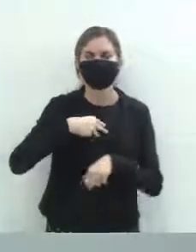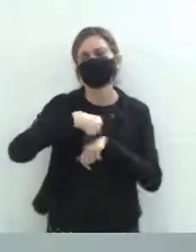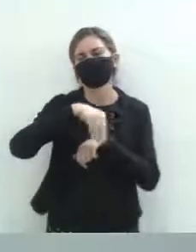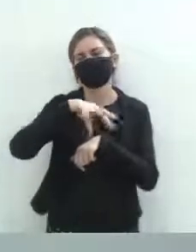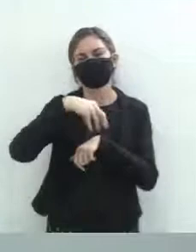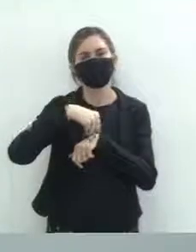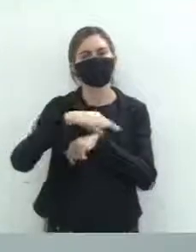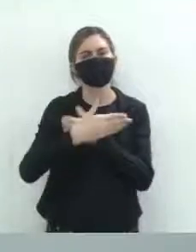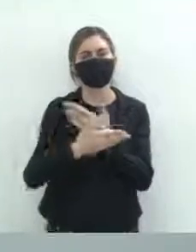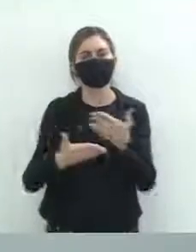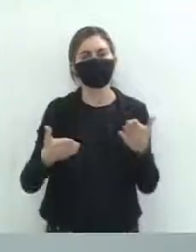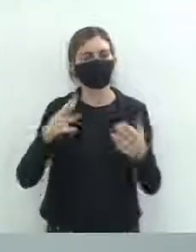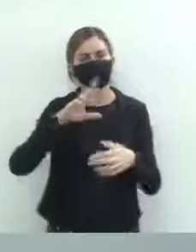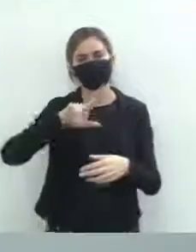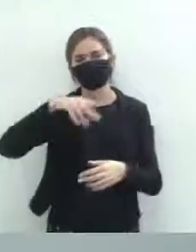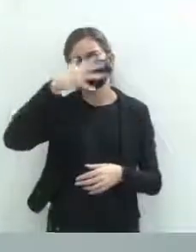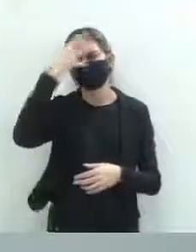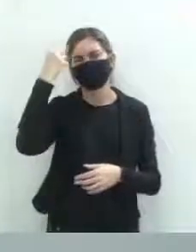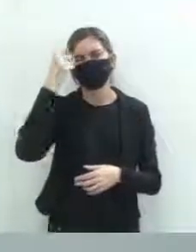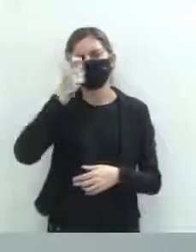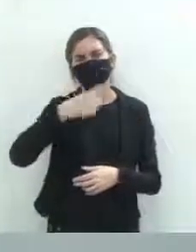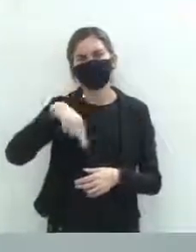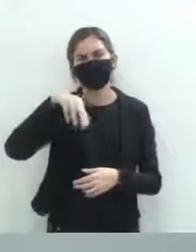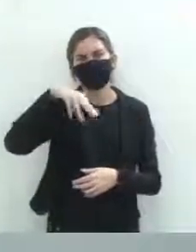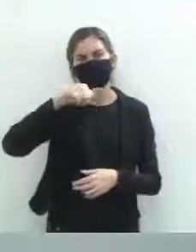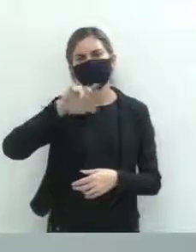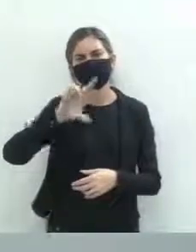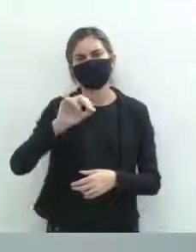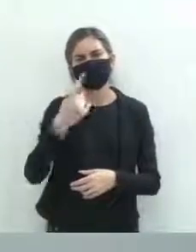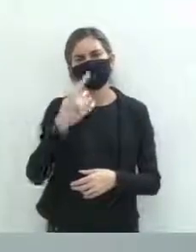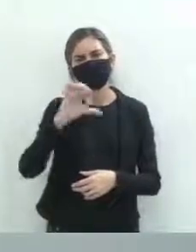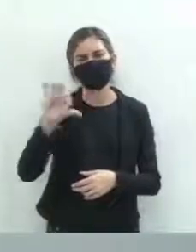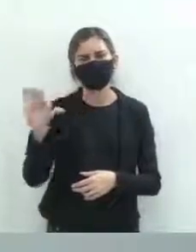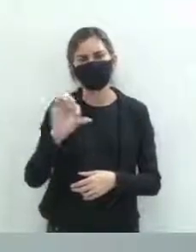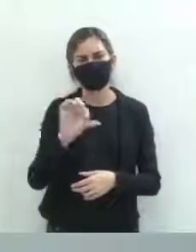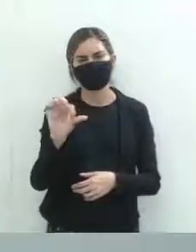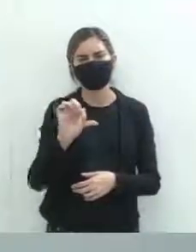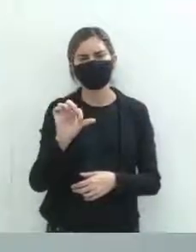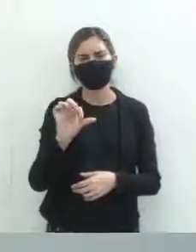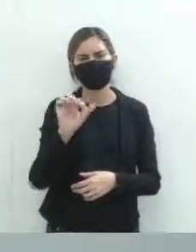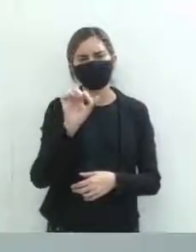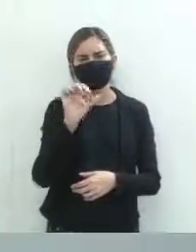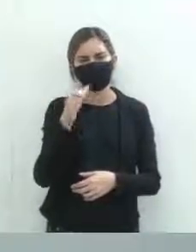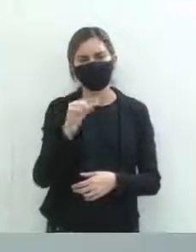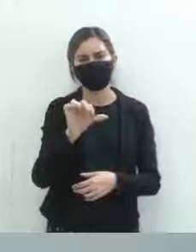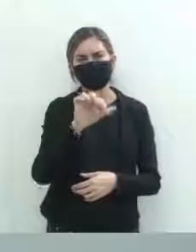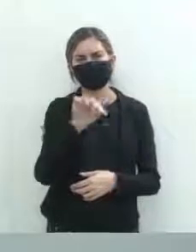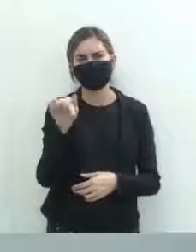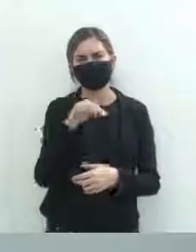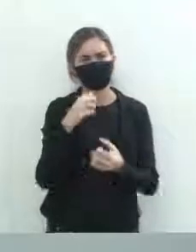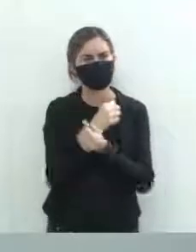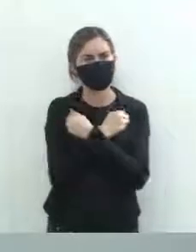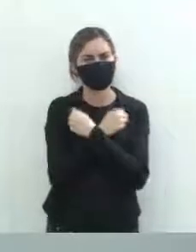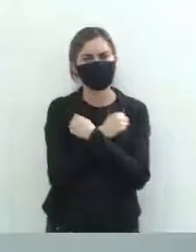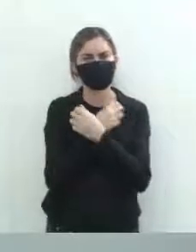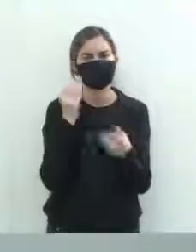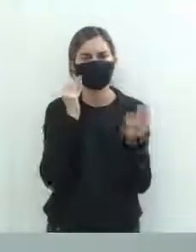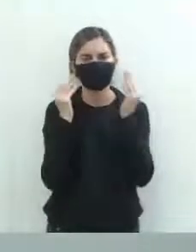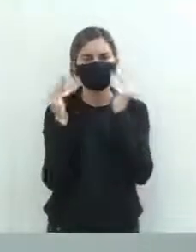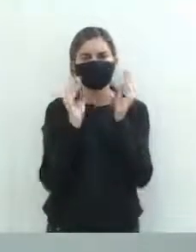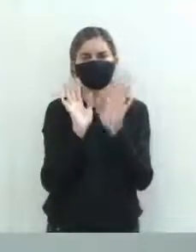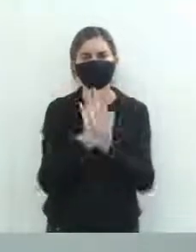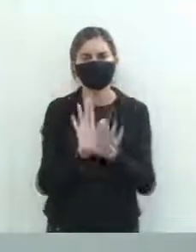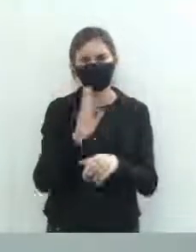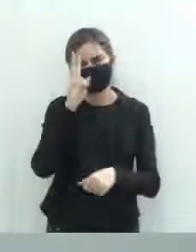com vocês. Não se esqueçam, @marconi1977. Se você tem alguma dúvida, um abraço, um beijo para